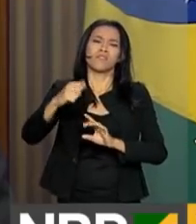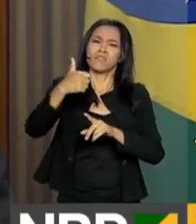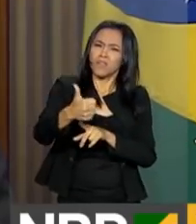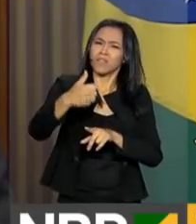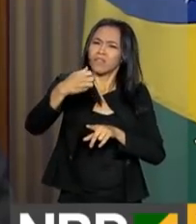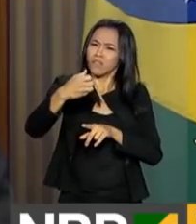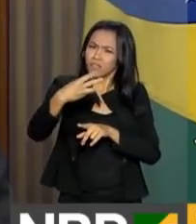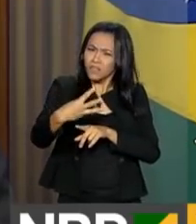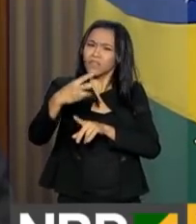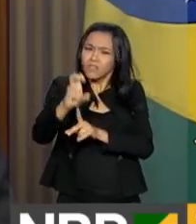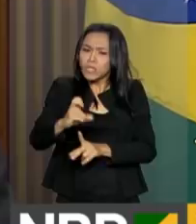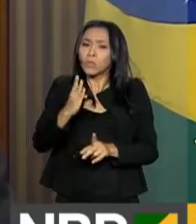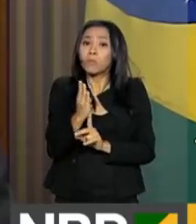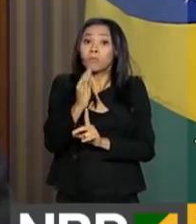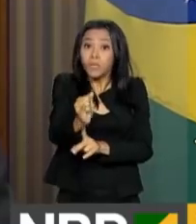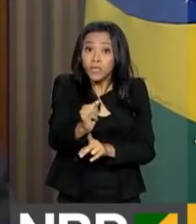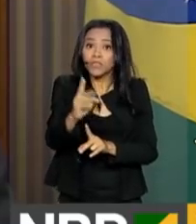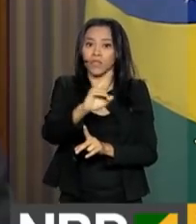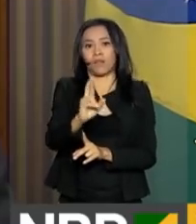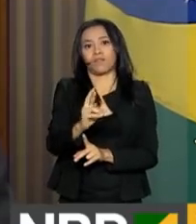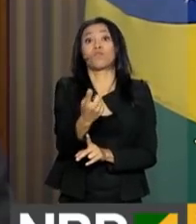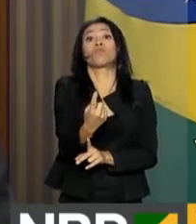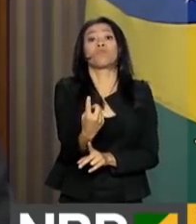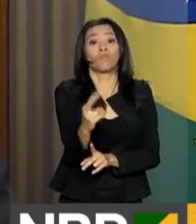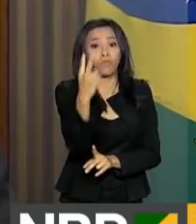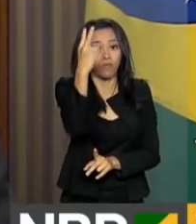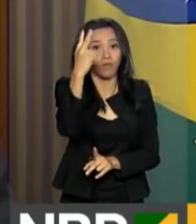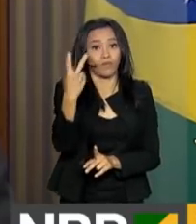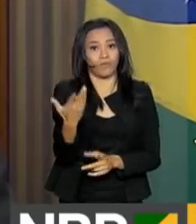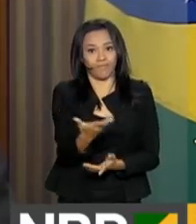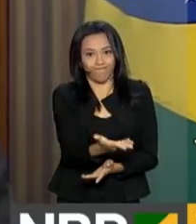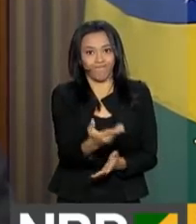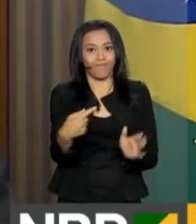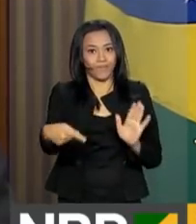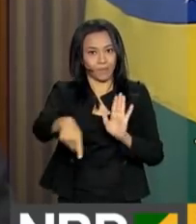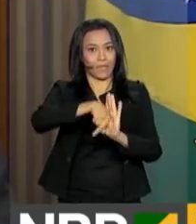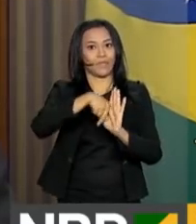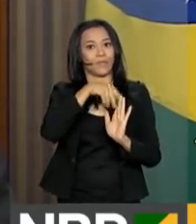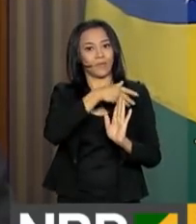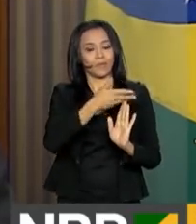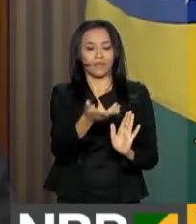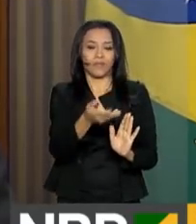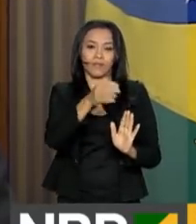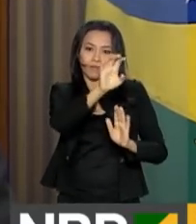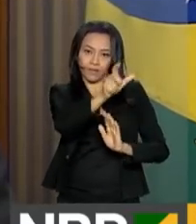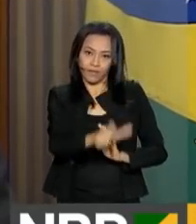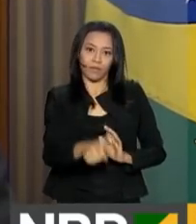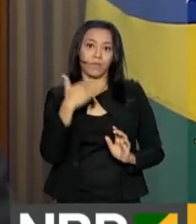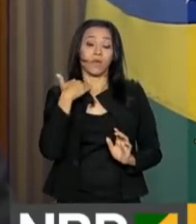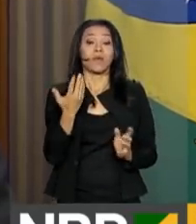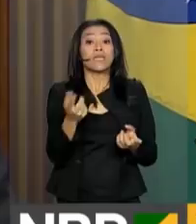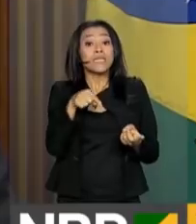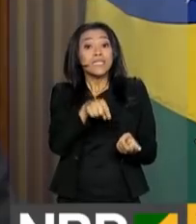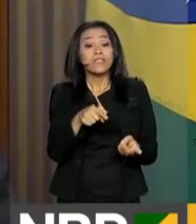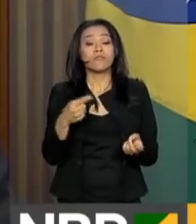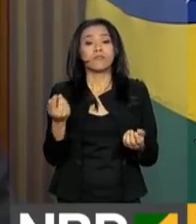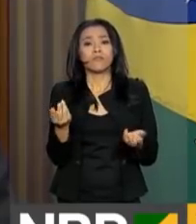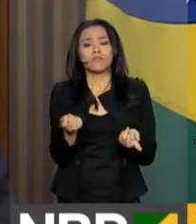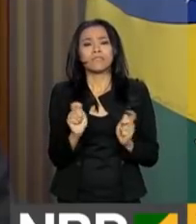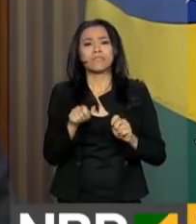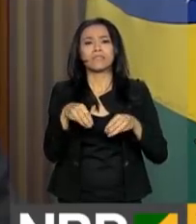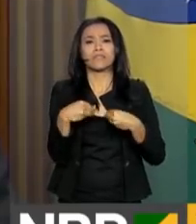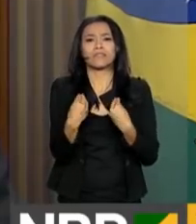bilhões é de reais por outro lado é claro ainda o tópico da economia isto gera confiança e